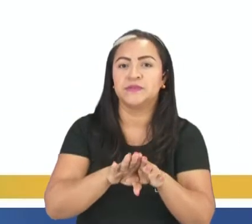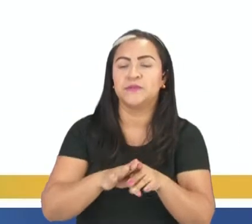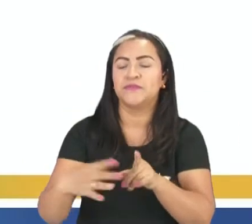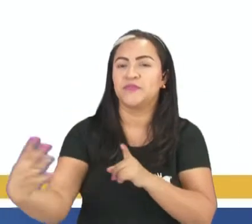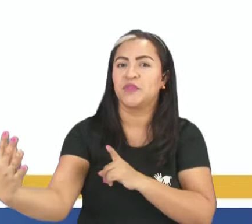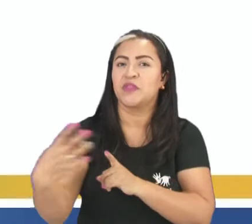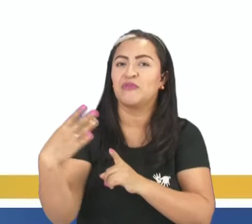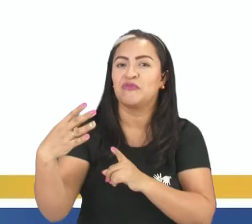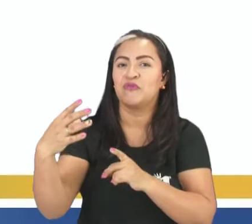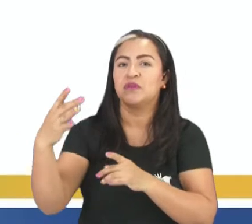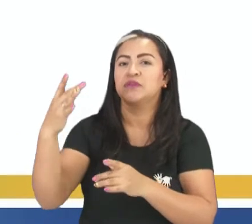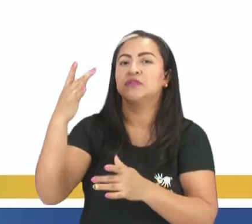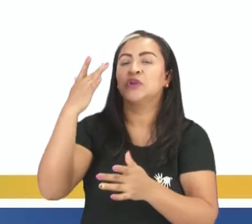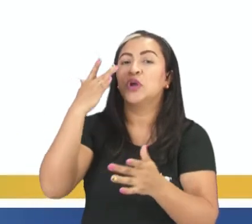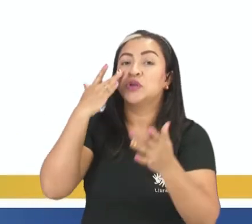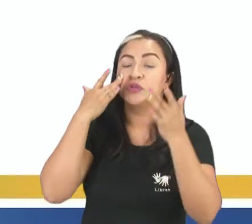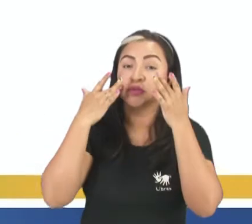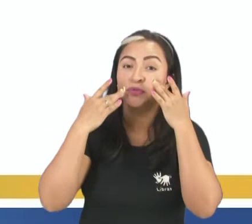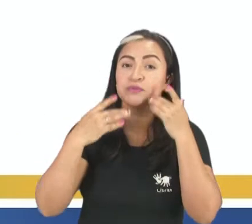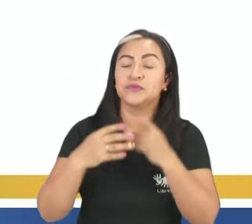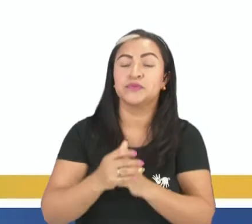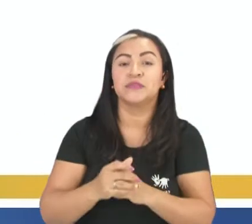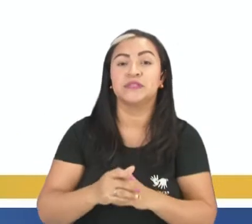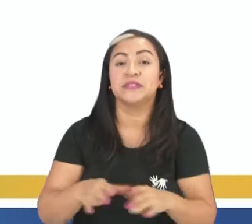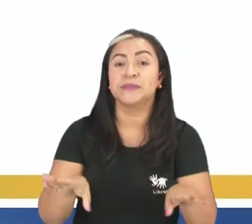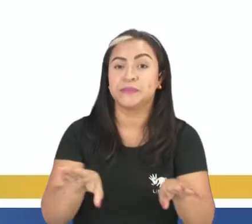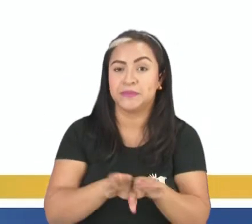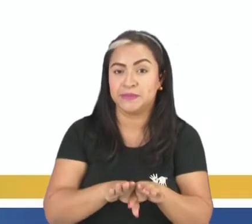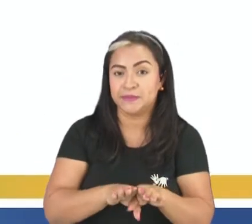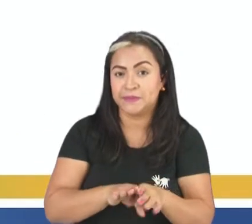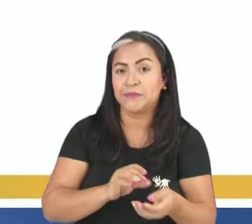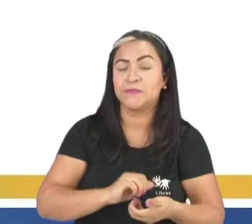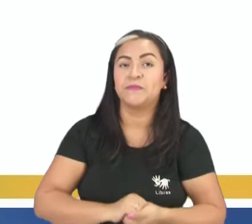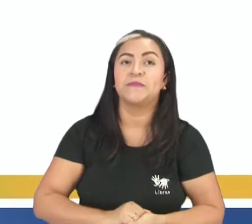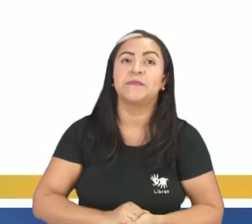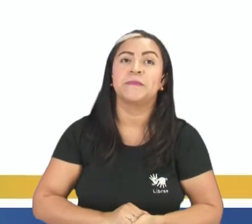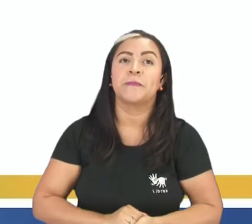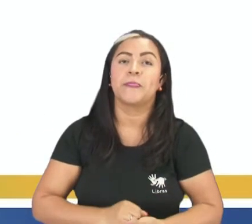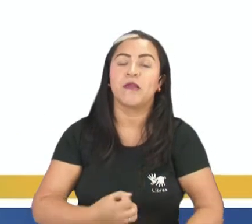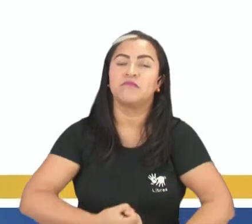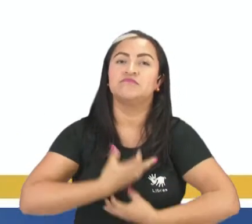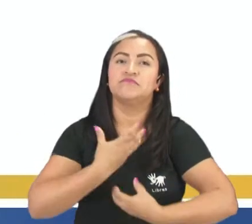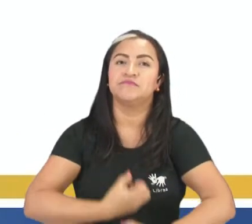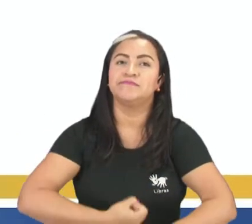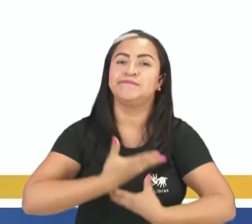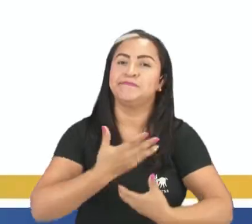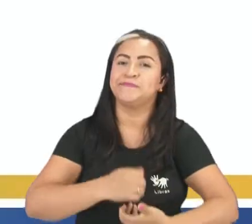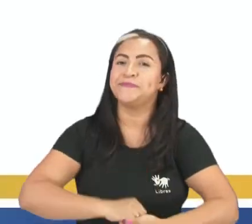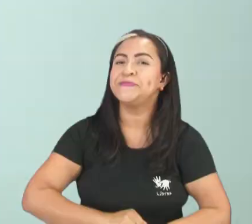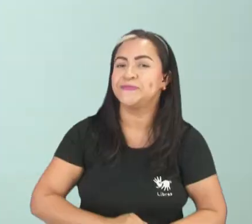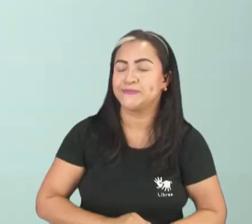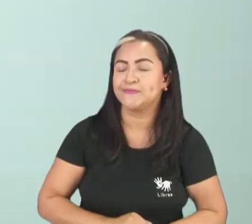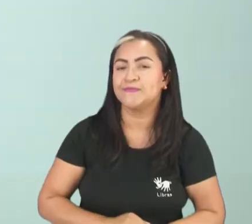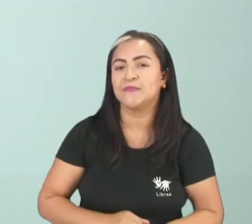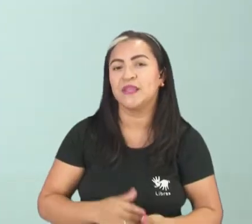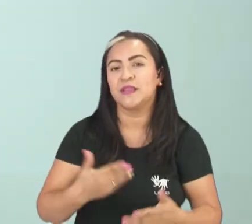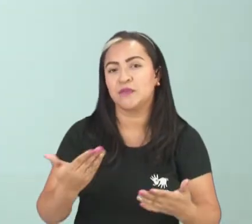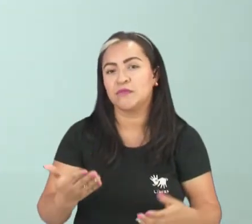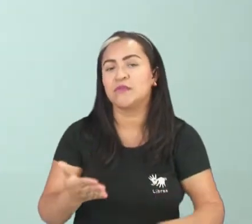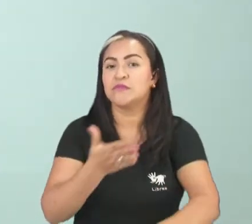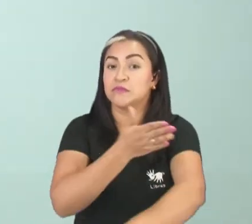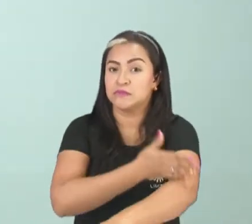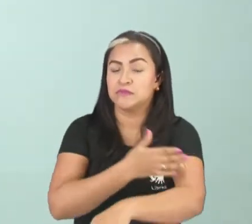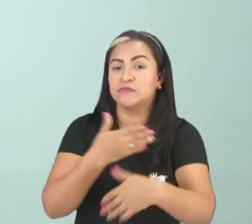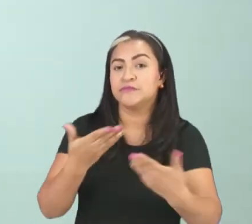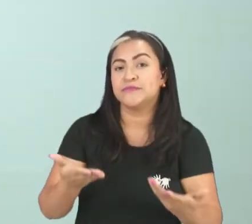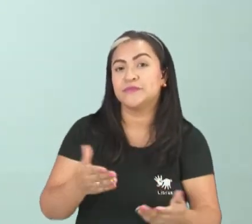Petrarca na composição de sonetos, que é uma retomada da temática amorosa. Então, dentro desse período aí,